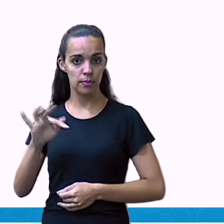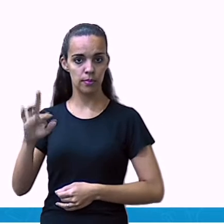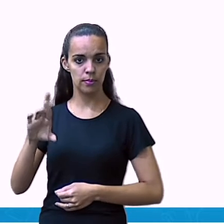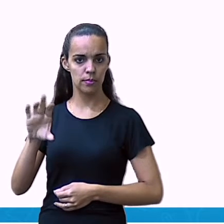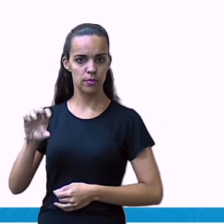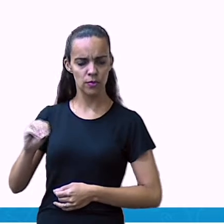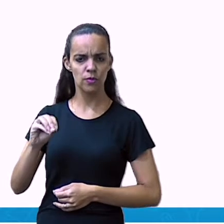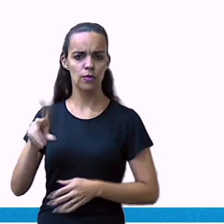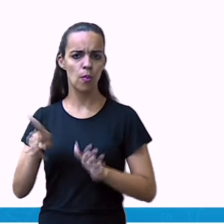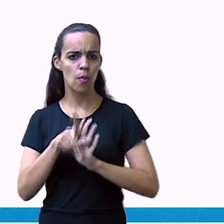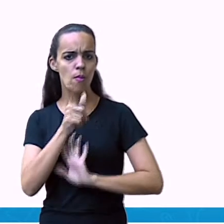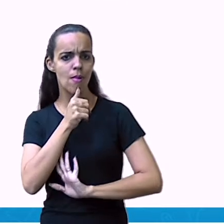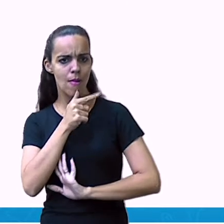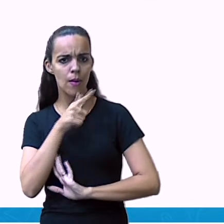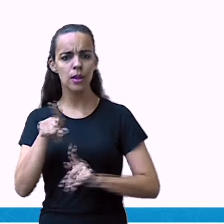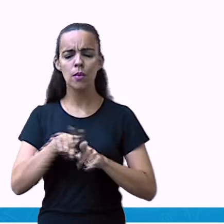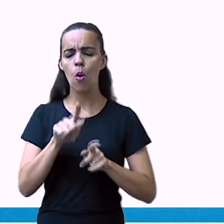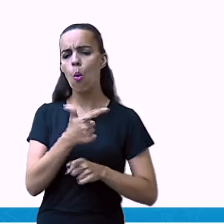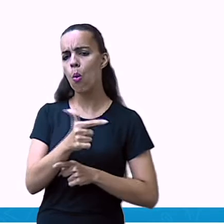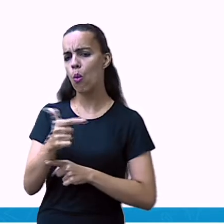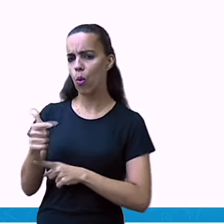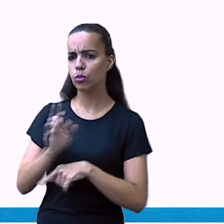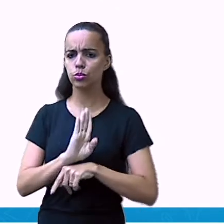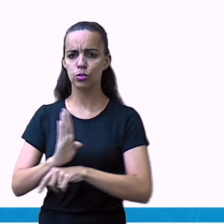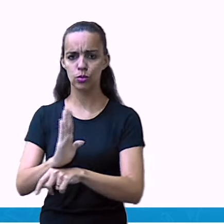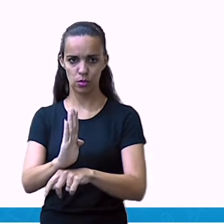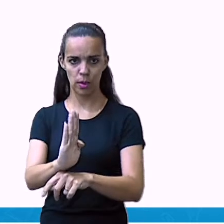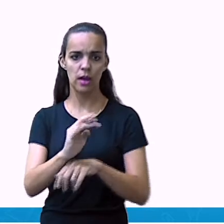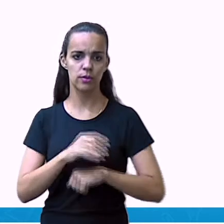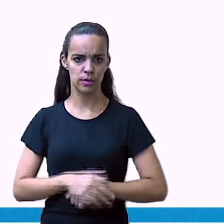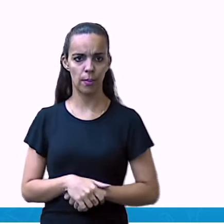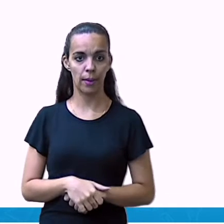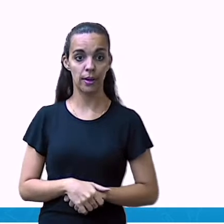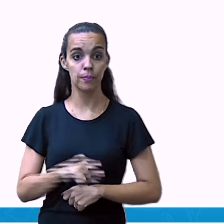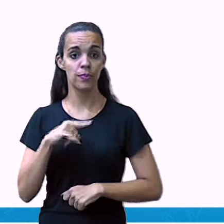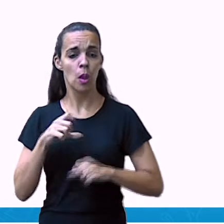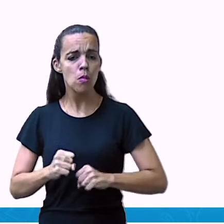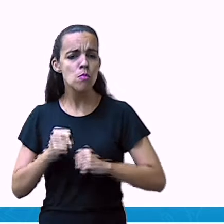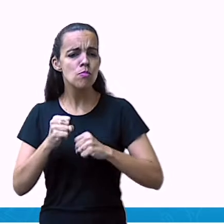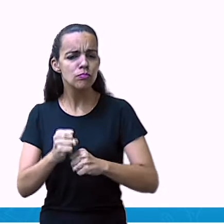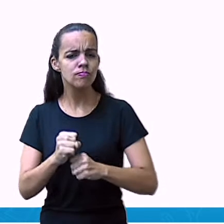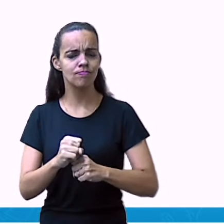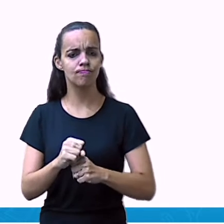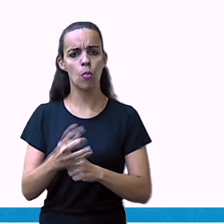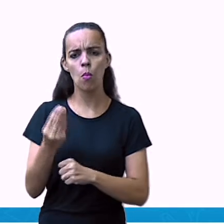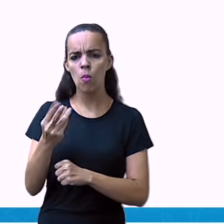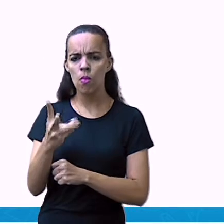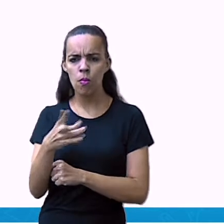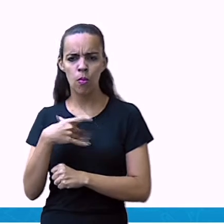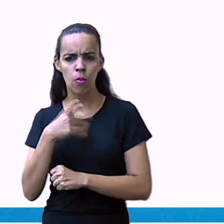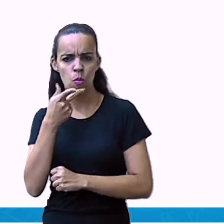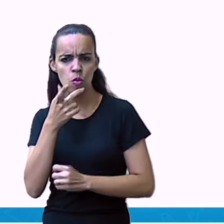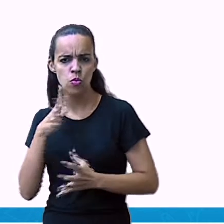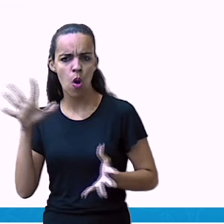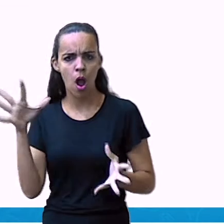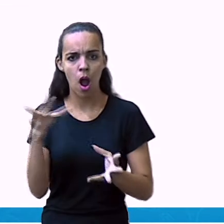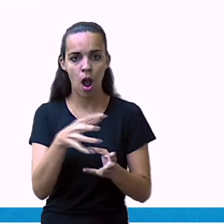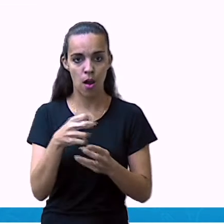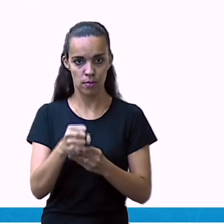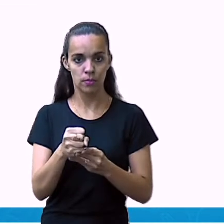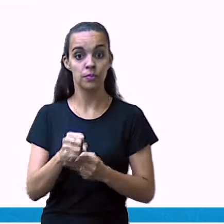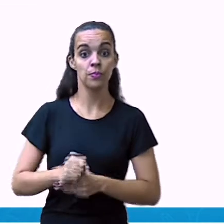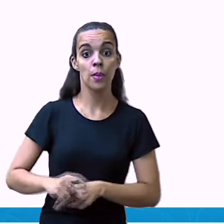e até outros tubarões. Podem ser muito vorazes,